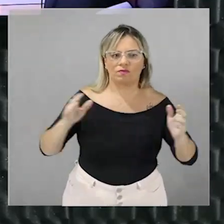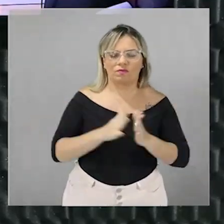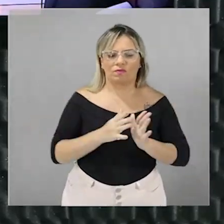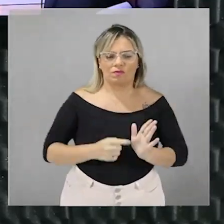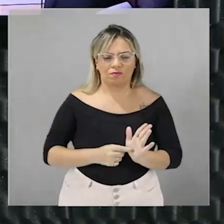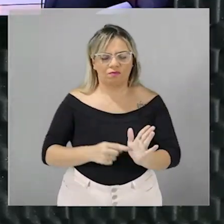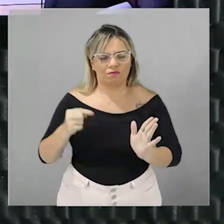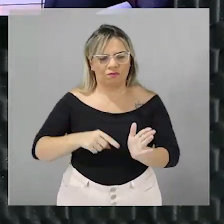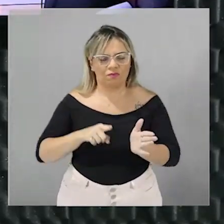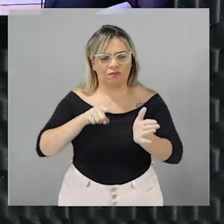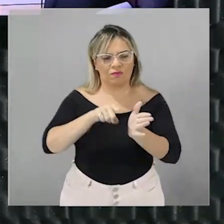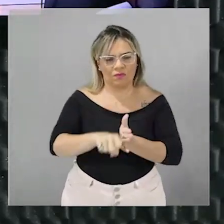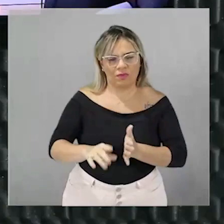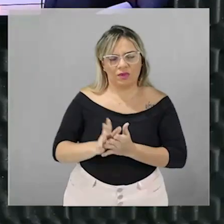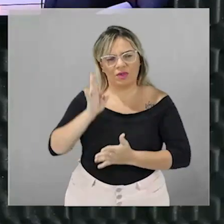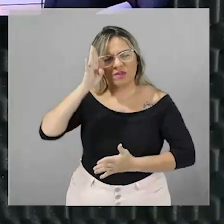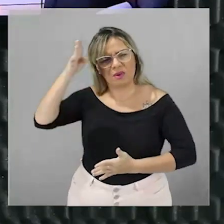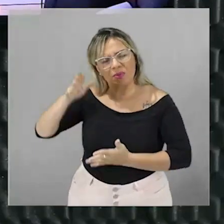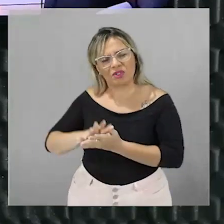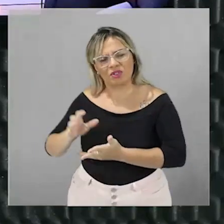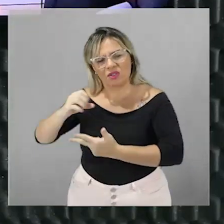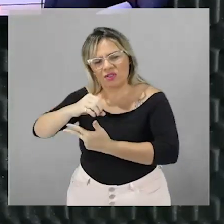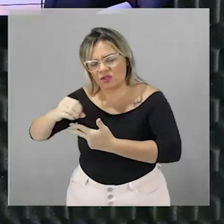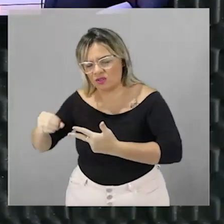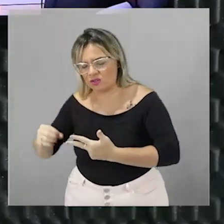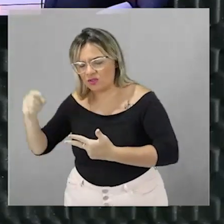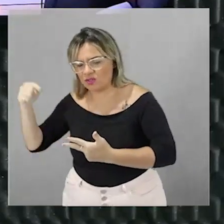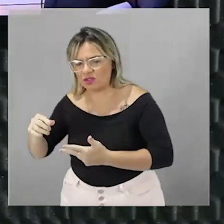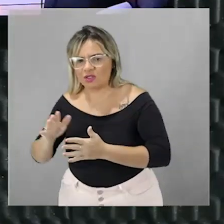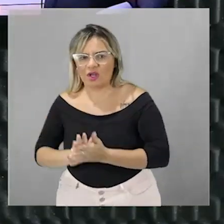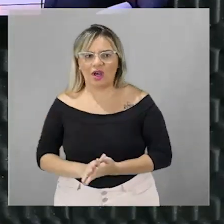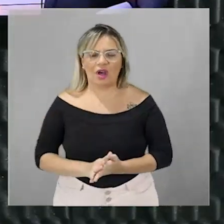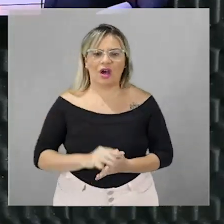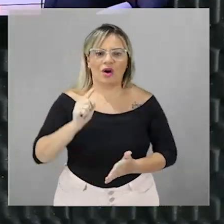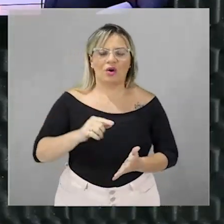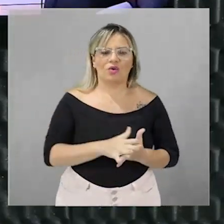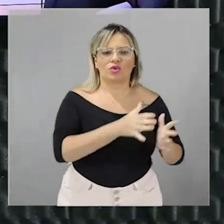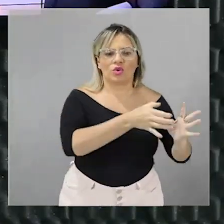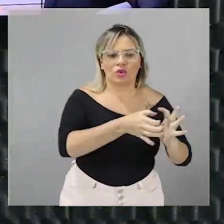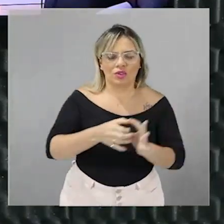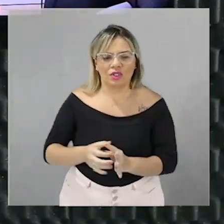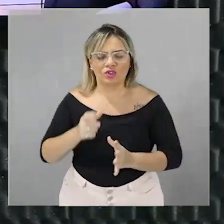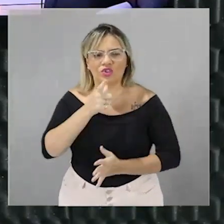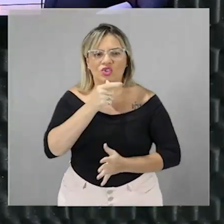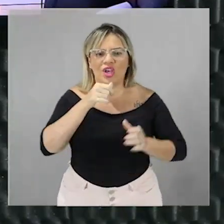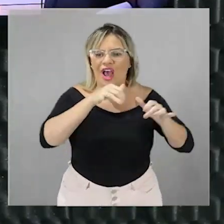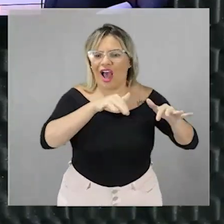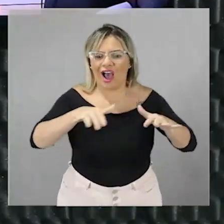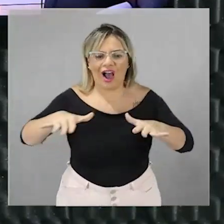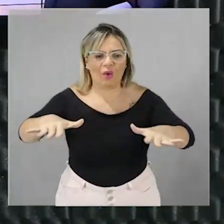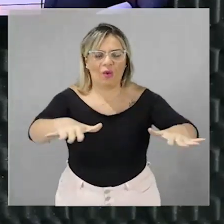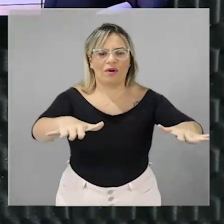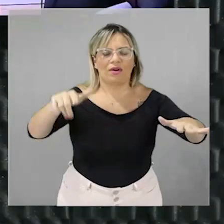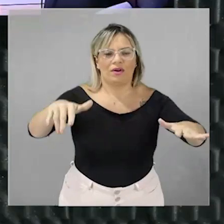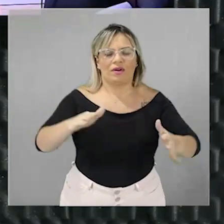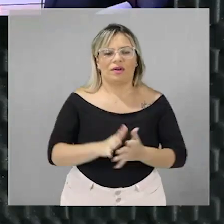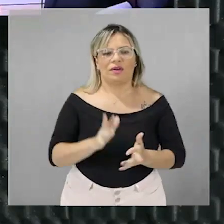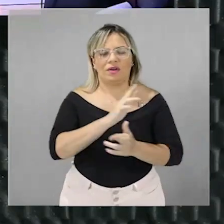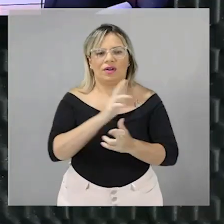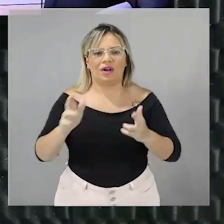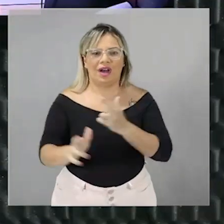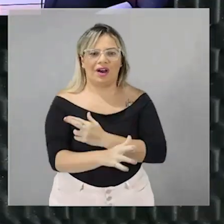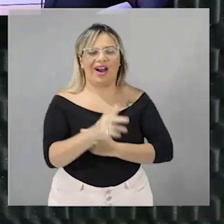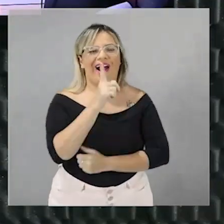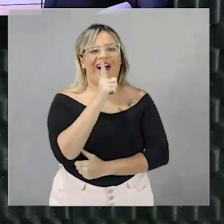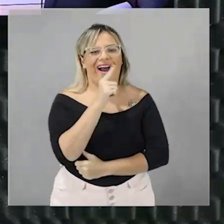provas, principalmente também do Enem, tá certo? Que são as questões hídricas, tá? Hoje nós vamos responder uma série de questões envolvendo o